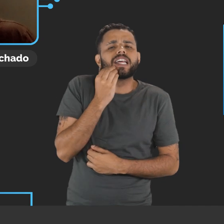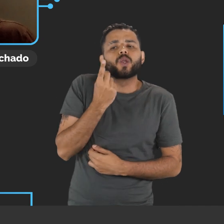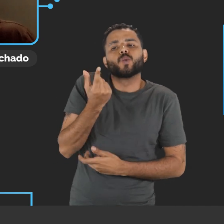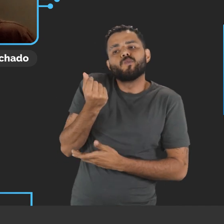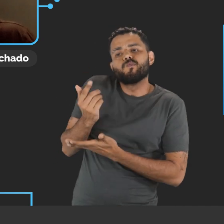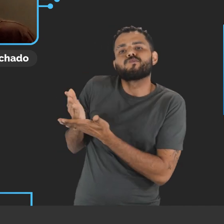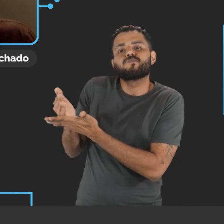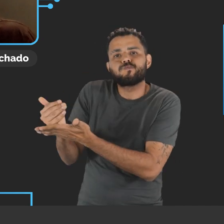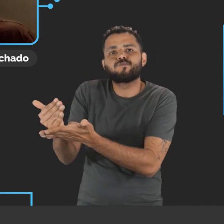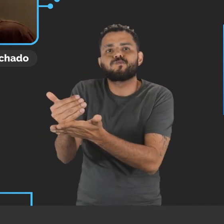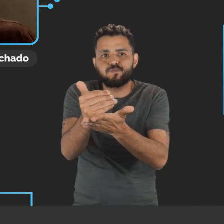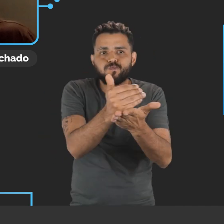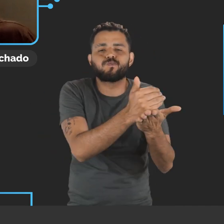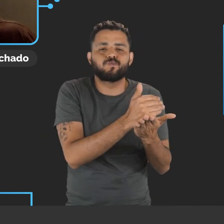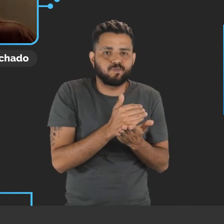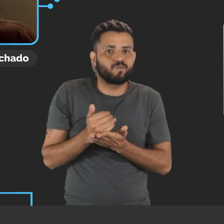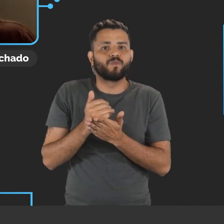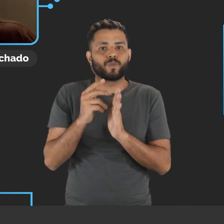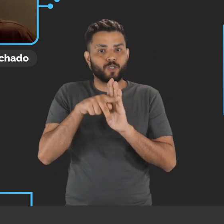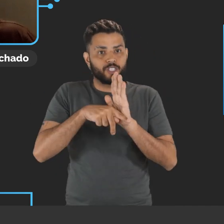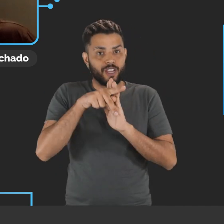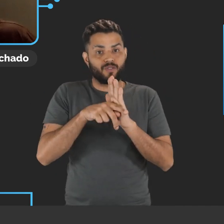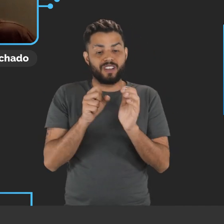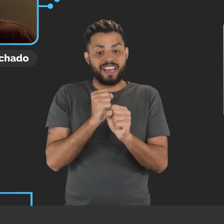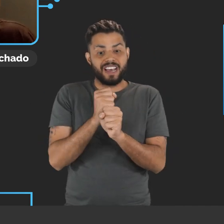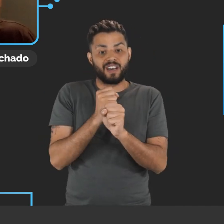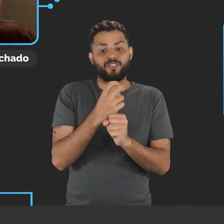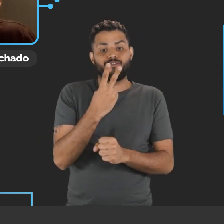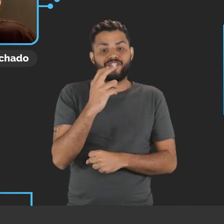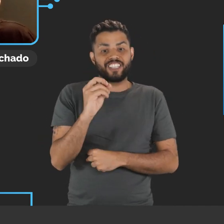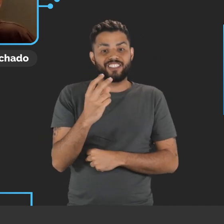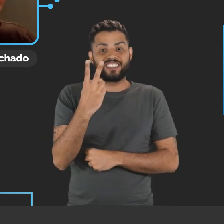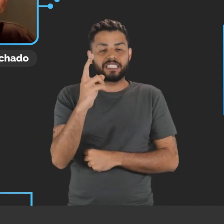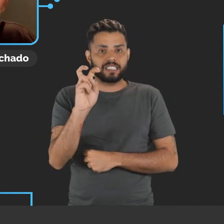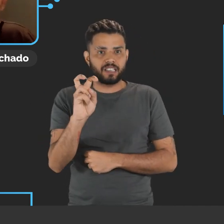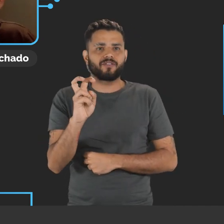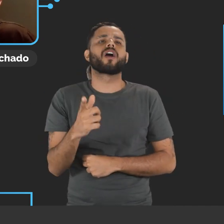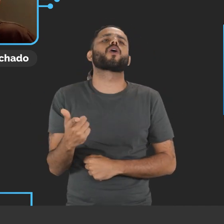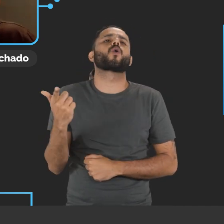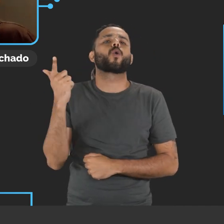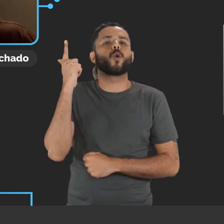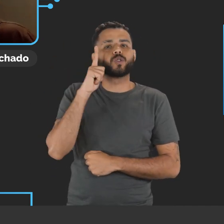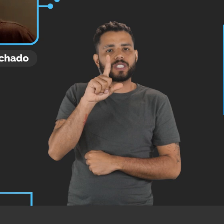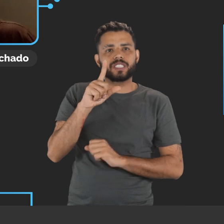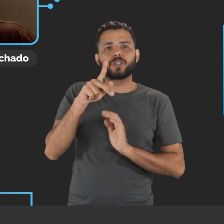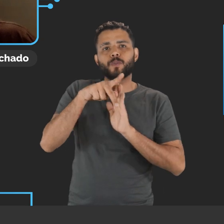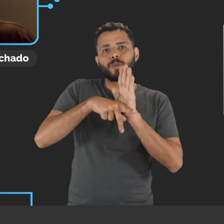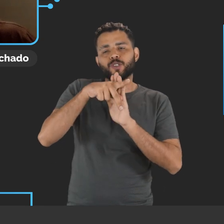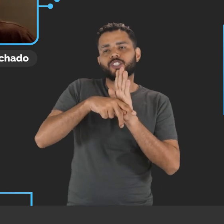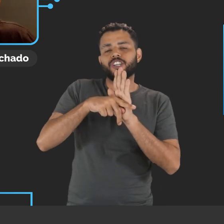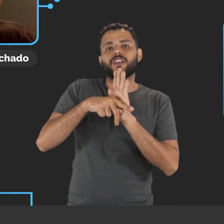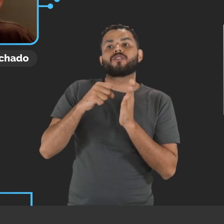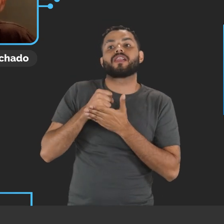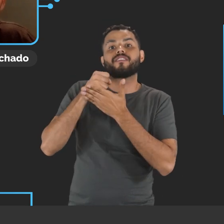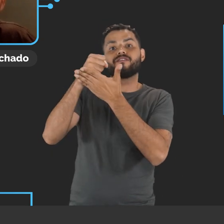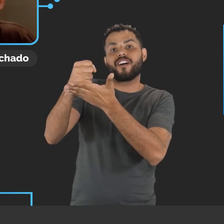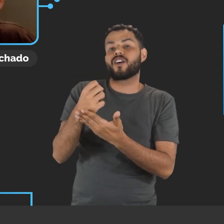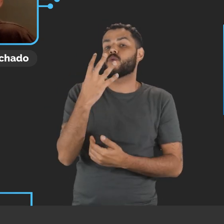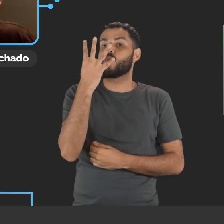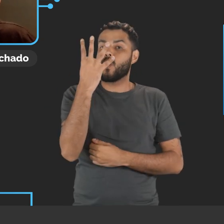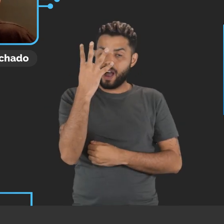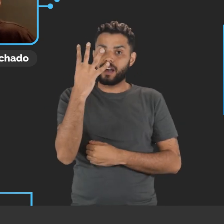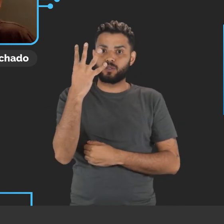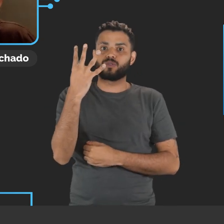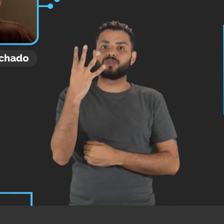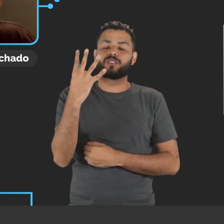para esse projeto, via Lei de Incentivo à Cultura, e em 2025 a gente vai conseguir levar o programa para outras 4